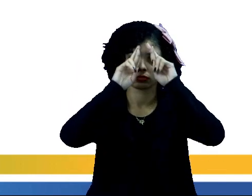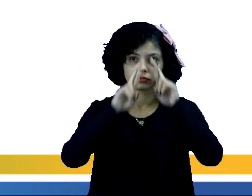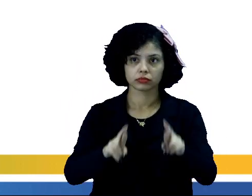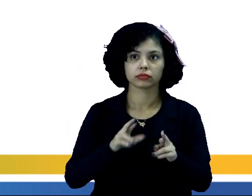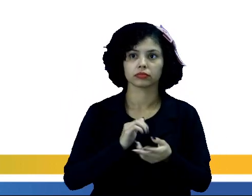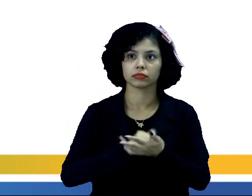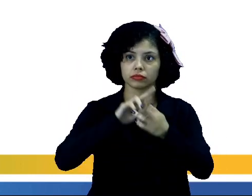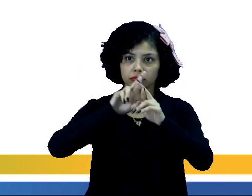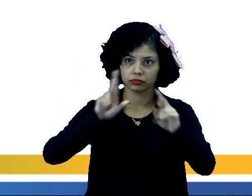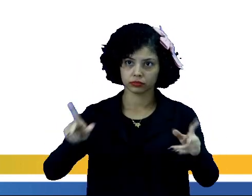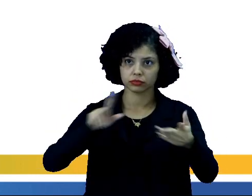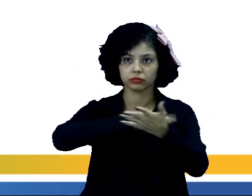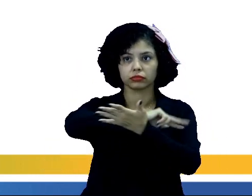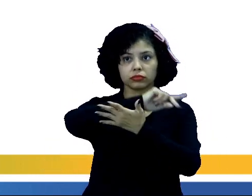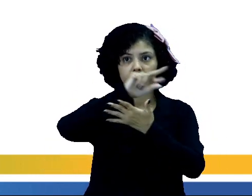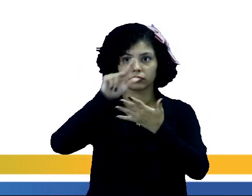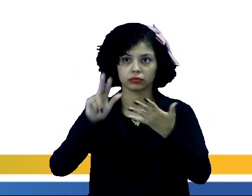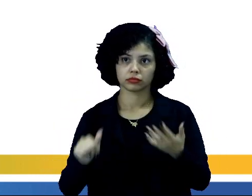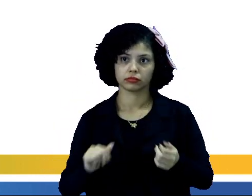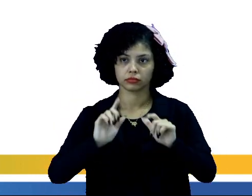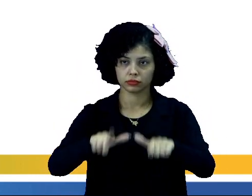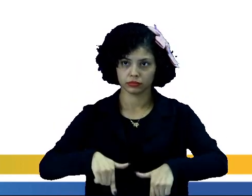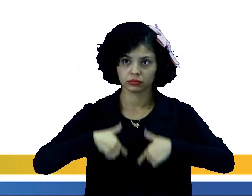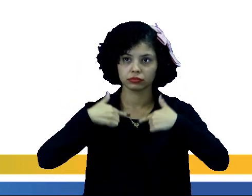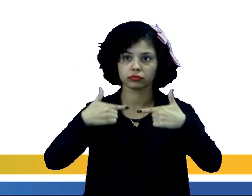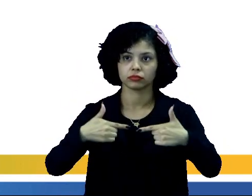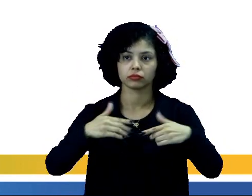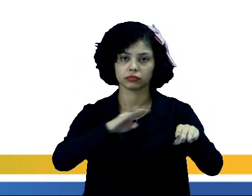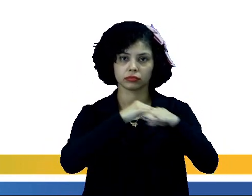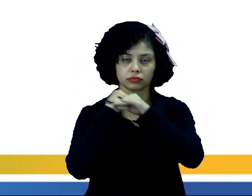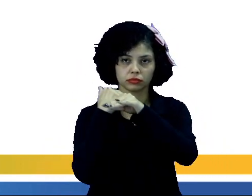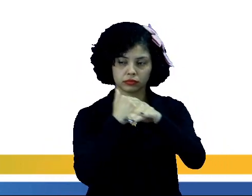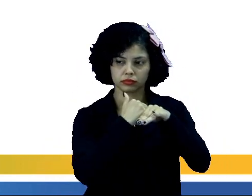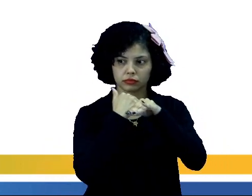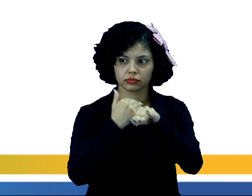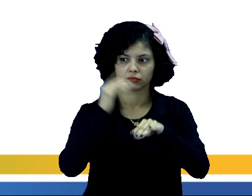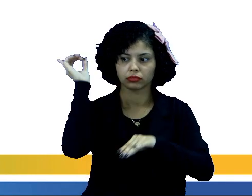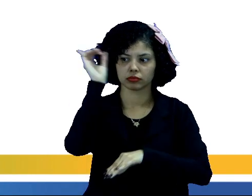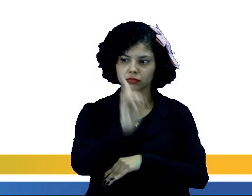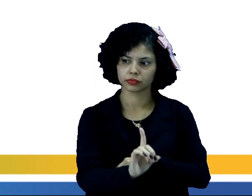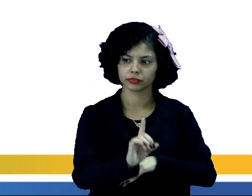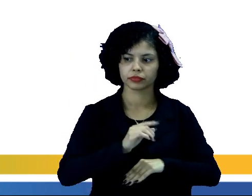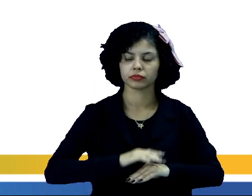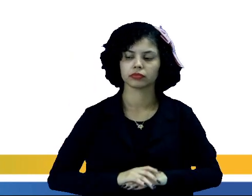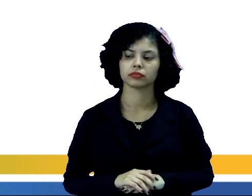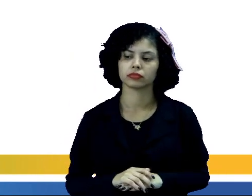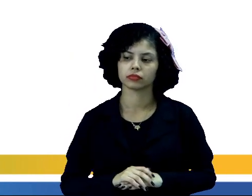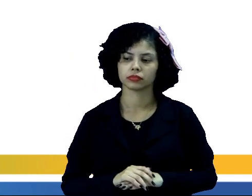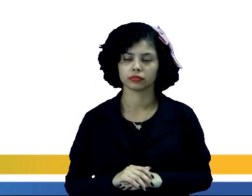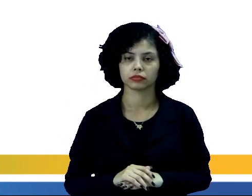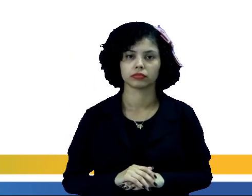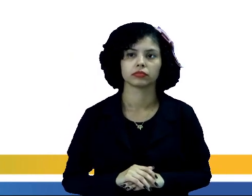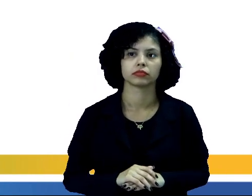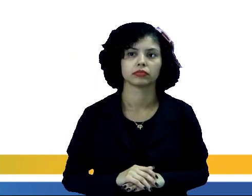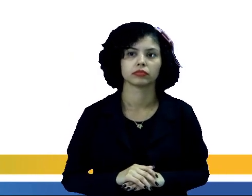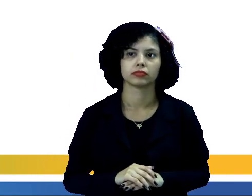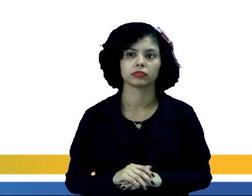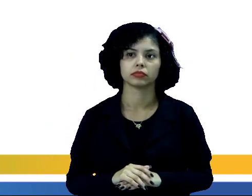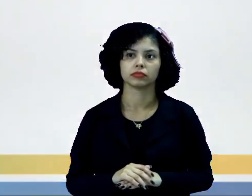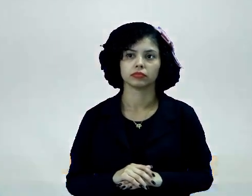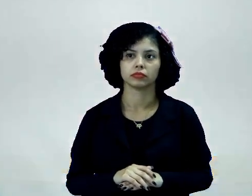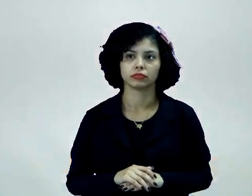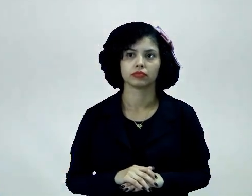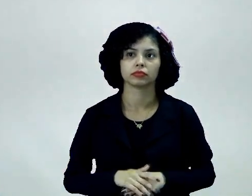gente respeitar, né, a diversidade, e esse respeito à diversidade é defender o direito